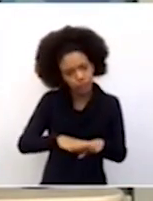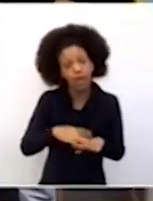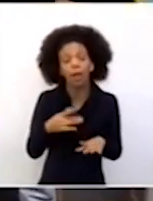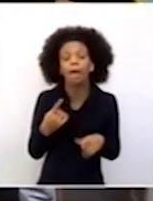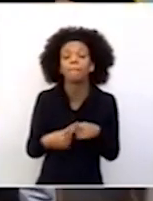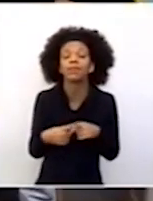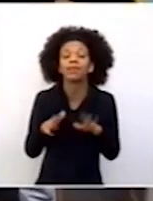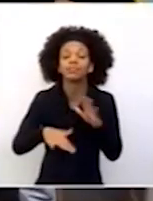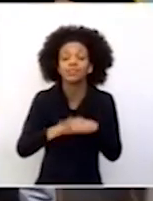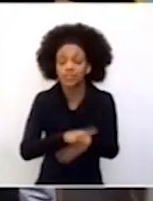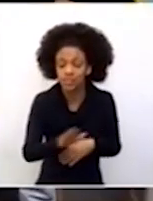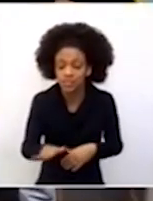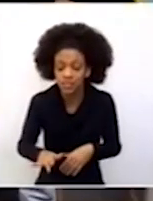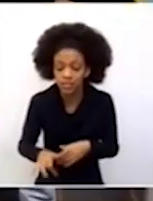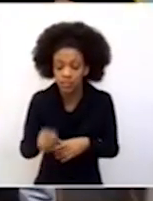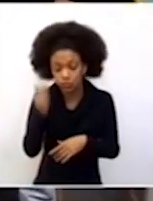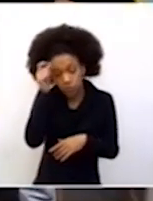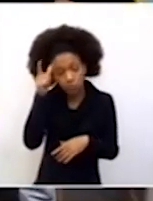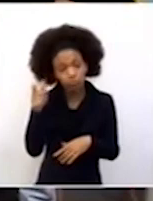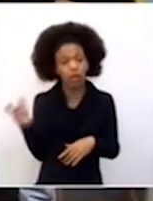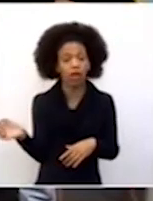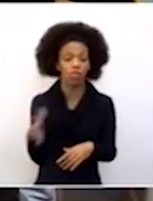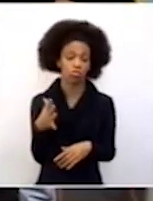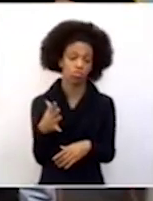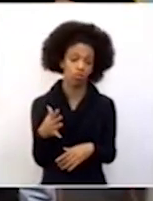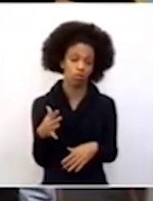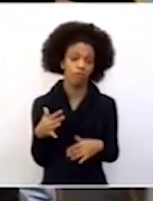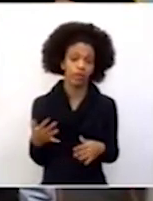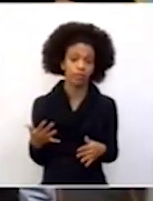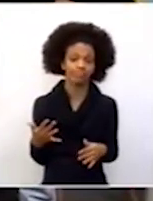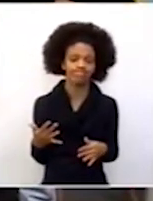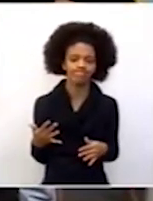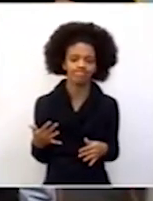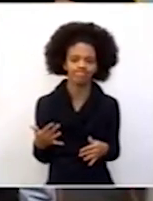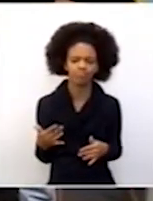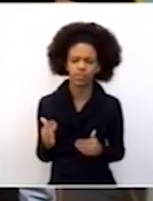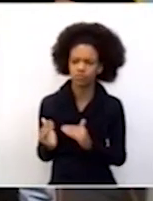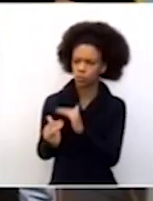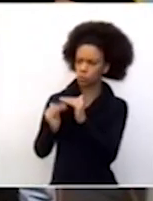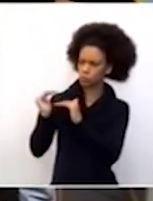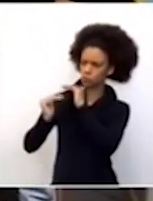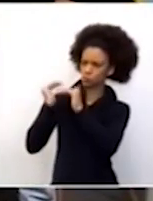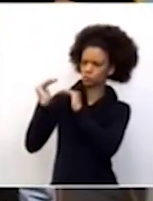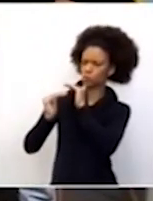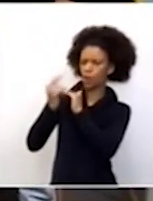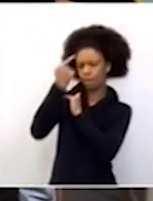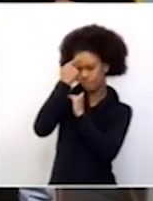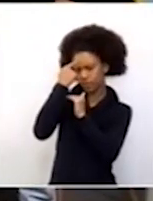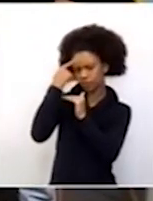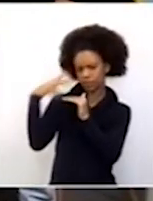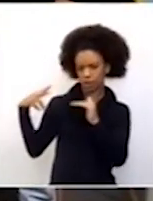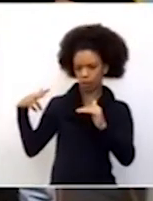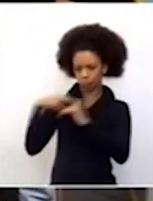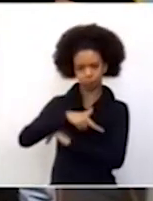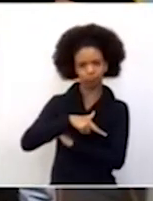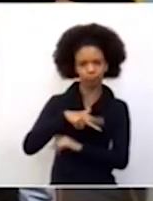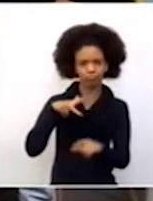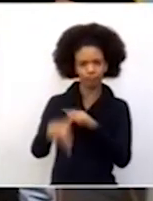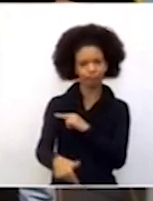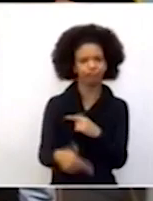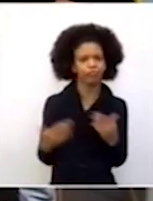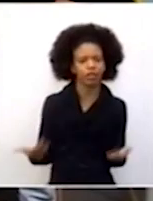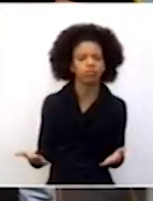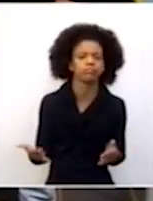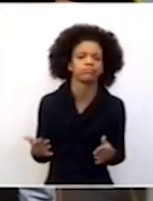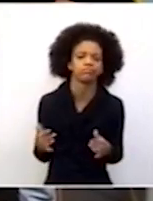com a criança, com aquela criatividade, com a criticidade, né, chega um momento da fase, parece que aquele pensamento matemático é podado, né, tudo bem que a